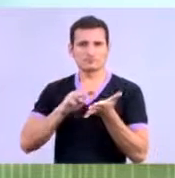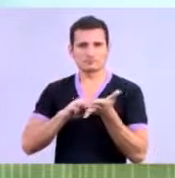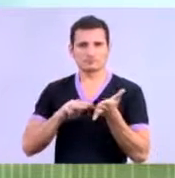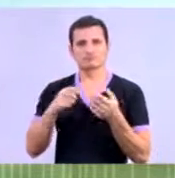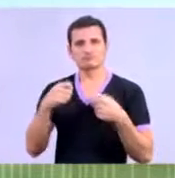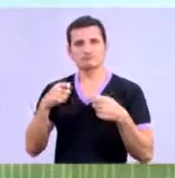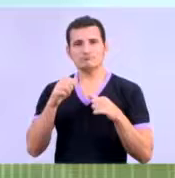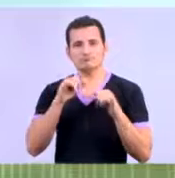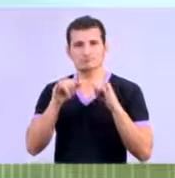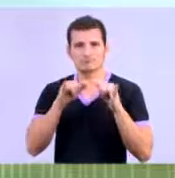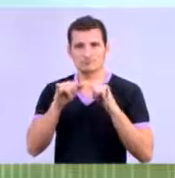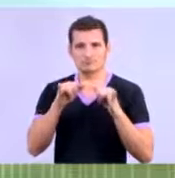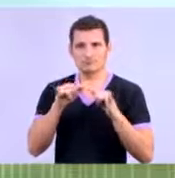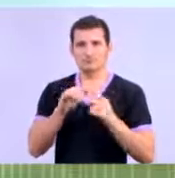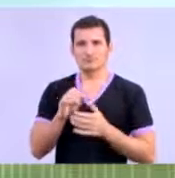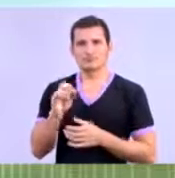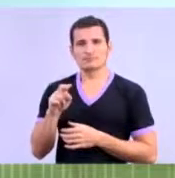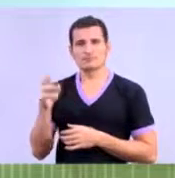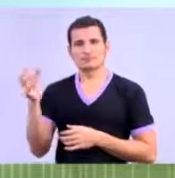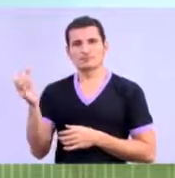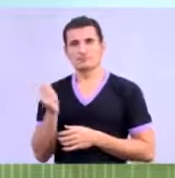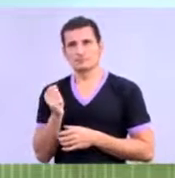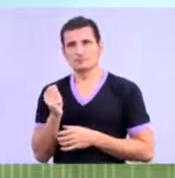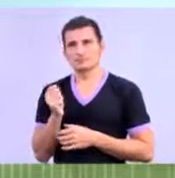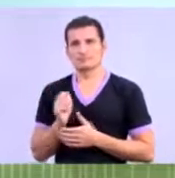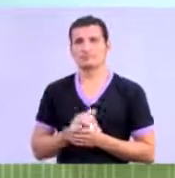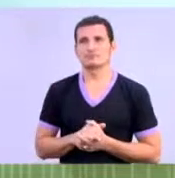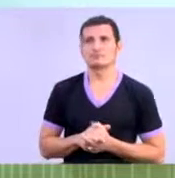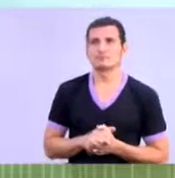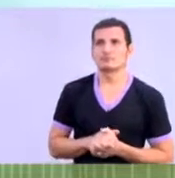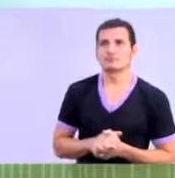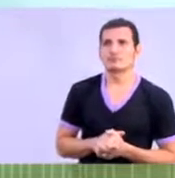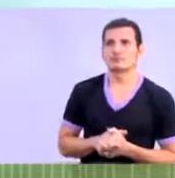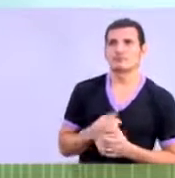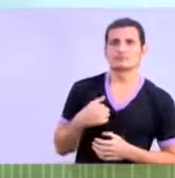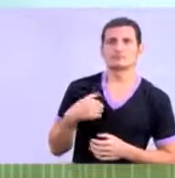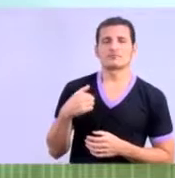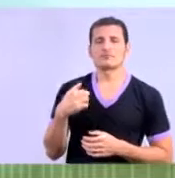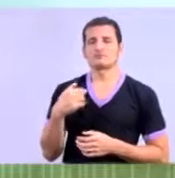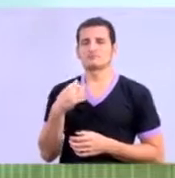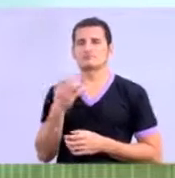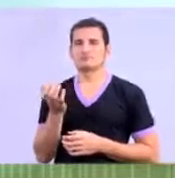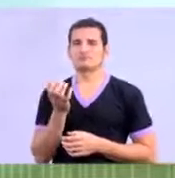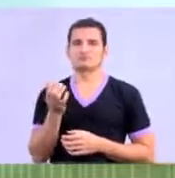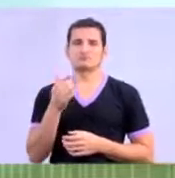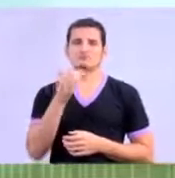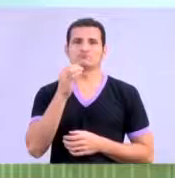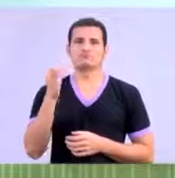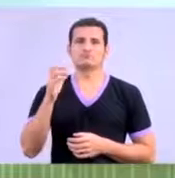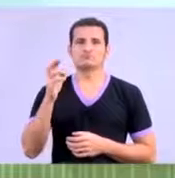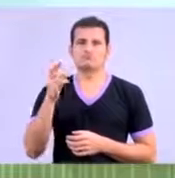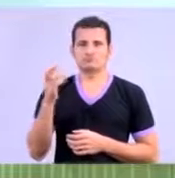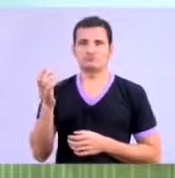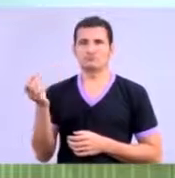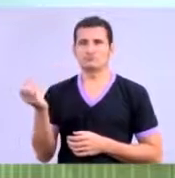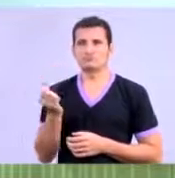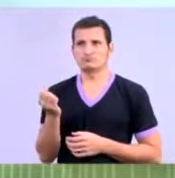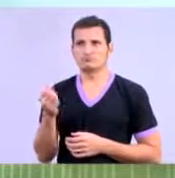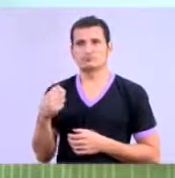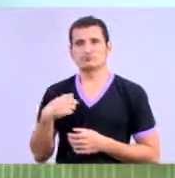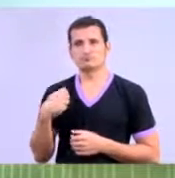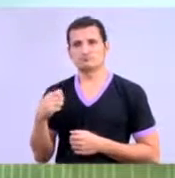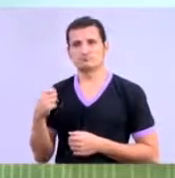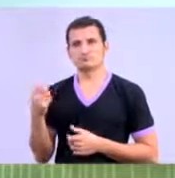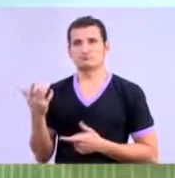alguma informação. Eu vou sacar, vou falar, conta, eu quero sacar R$100, mas eu preciso falar para a conta quanto eu quero